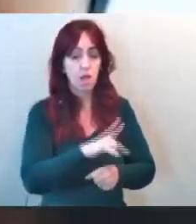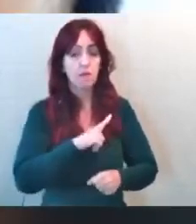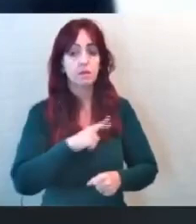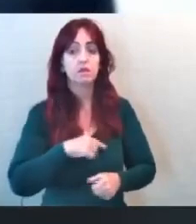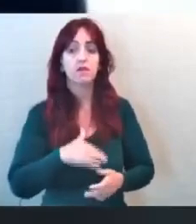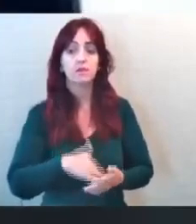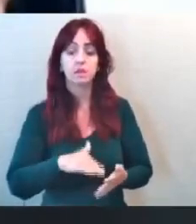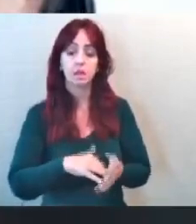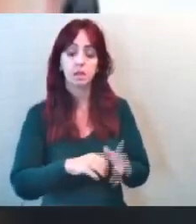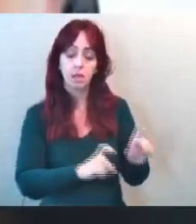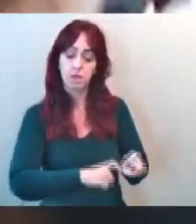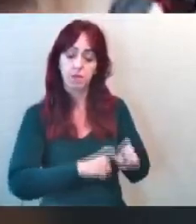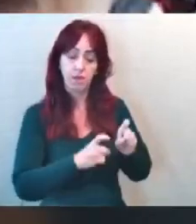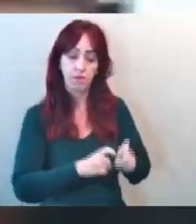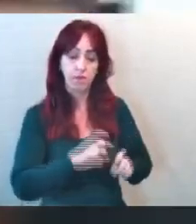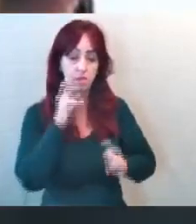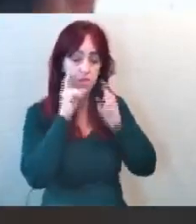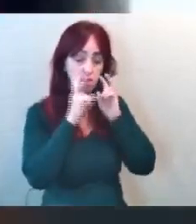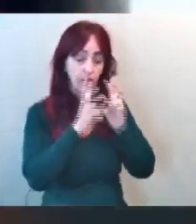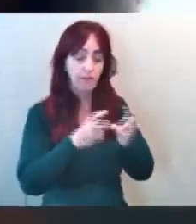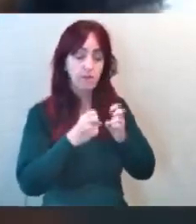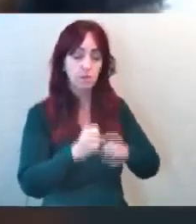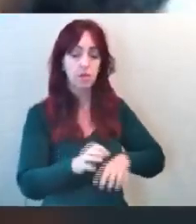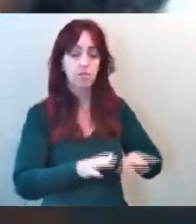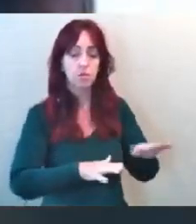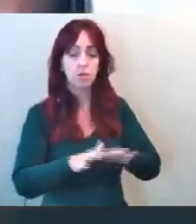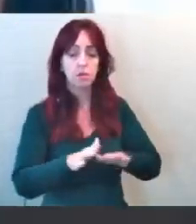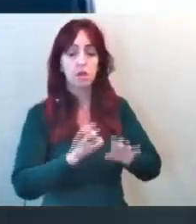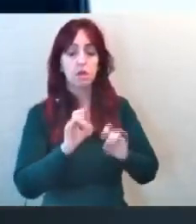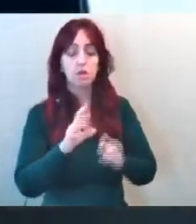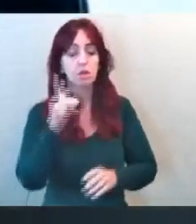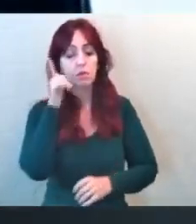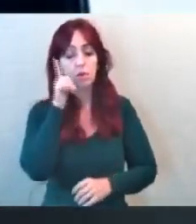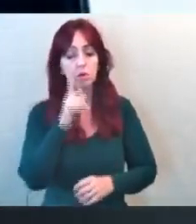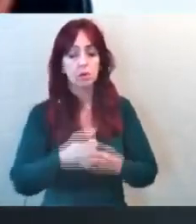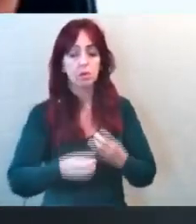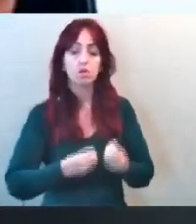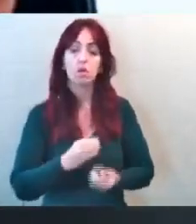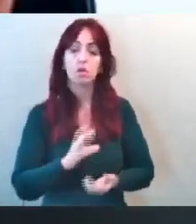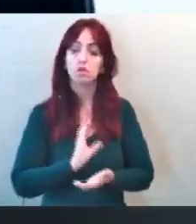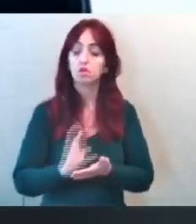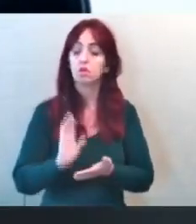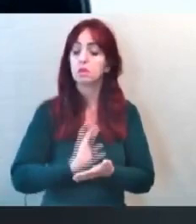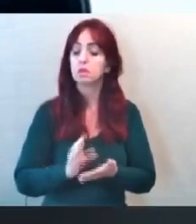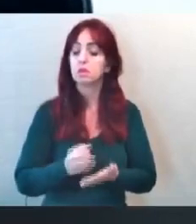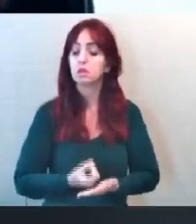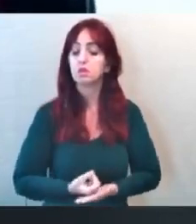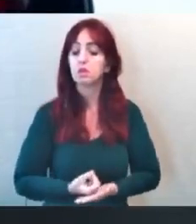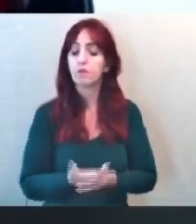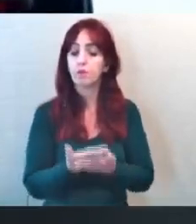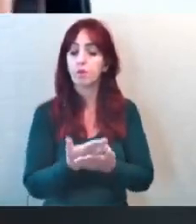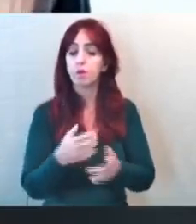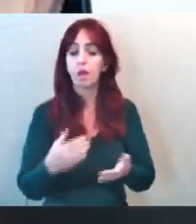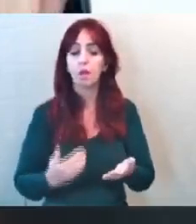Secretaria da Fazenda, eu via a movimentação. Só foi conseguida através tanto do subsídio que foi aprovado pela